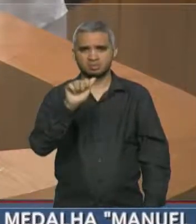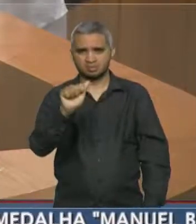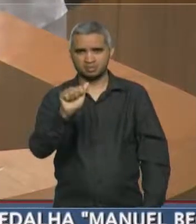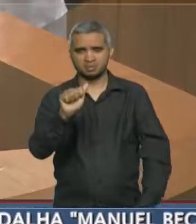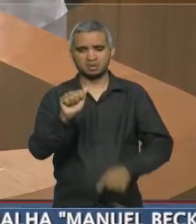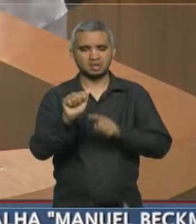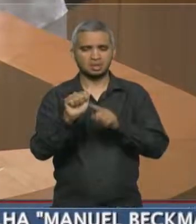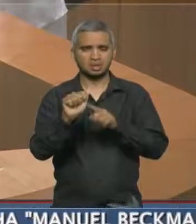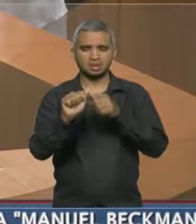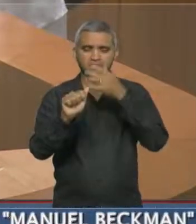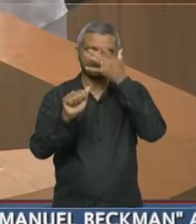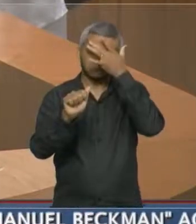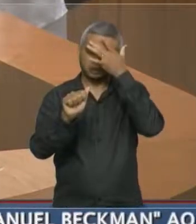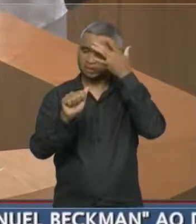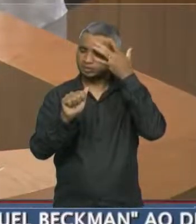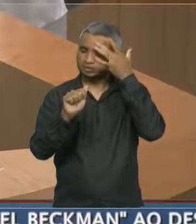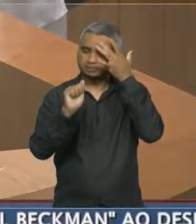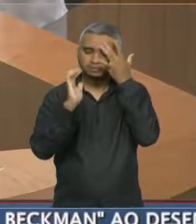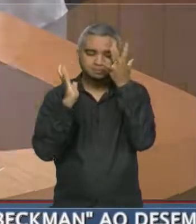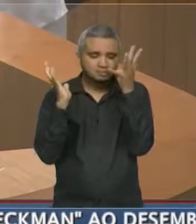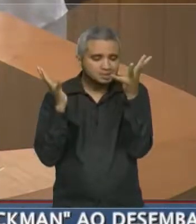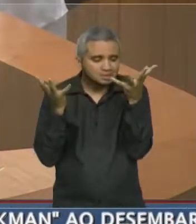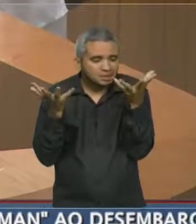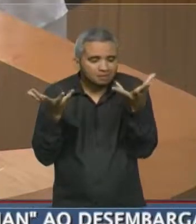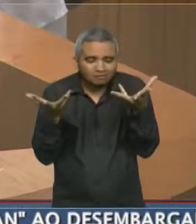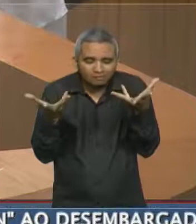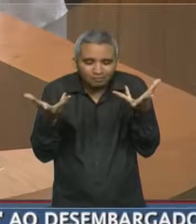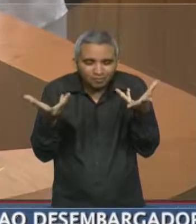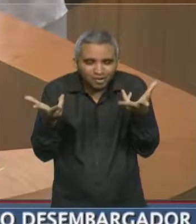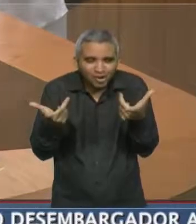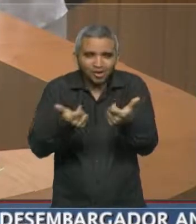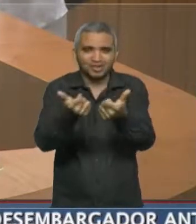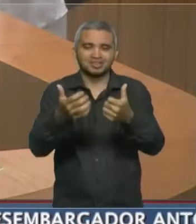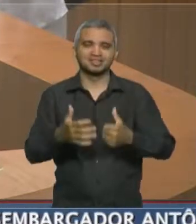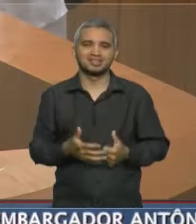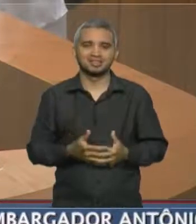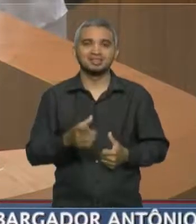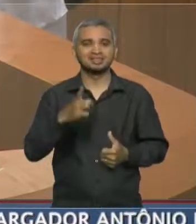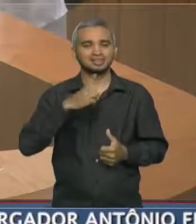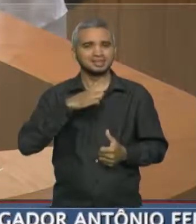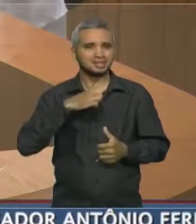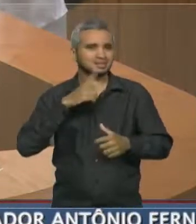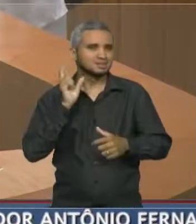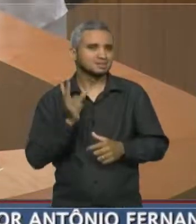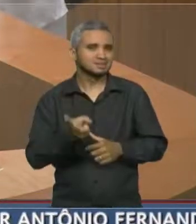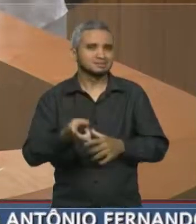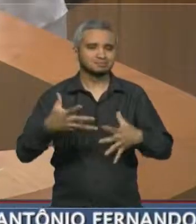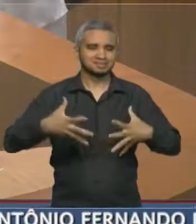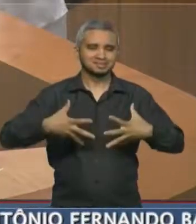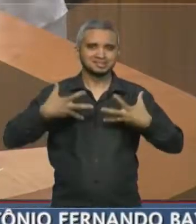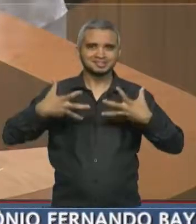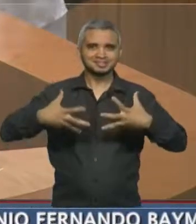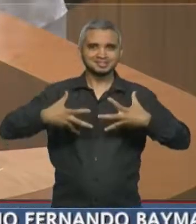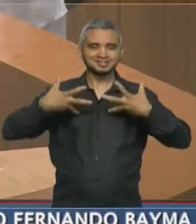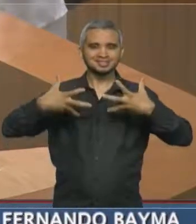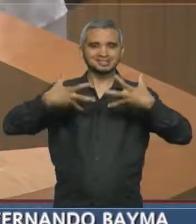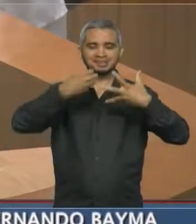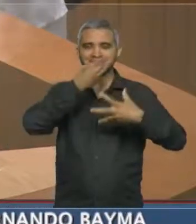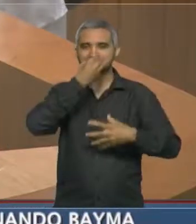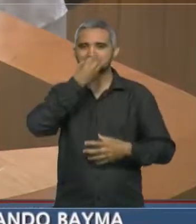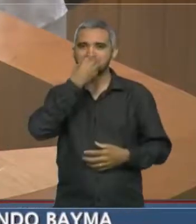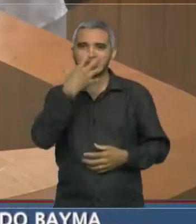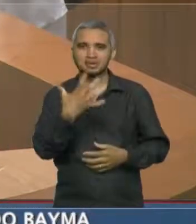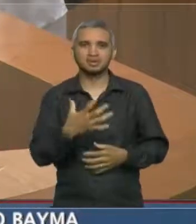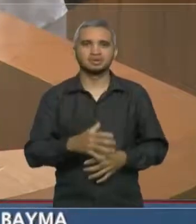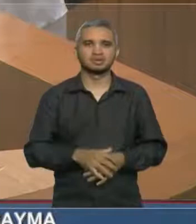humor espetacular. Uma pessoa que vive para os livros, uma pessoa que estuda, não